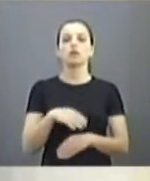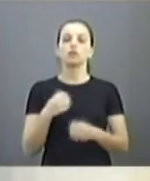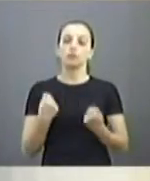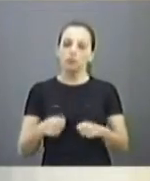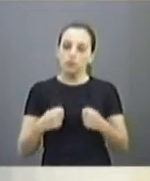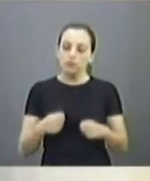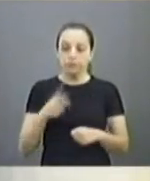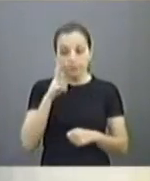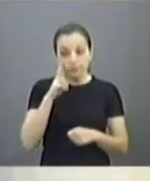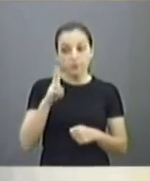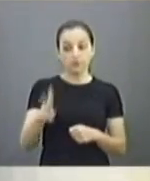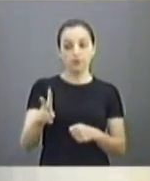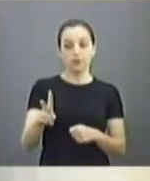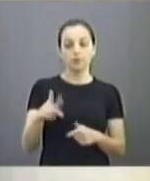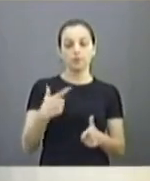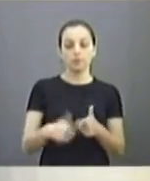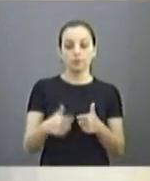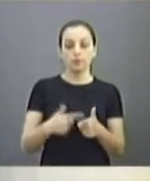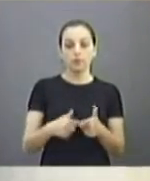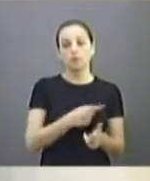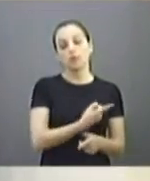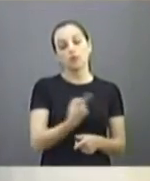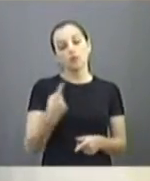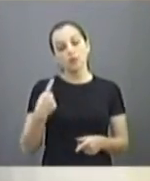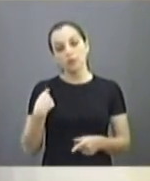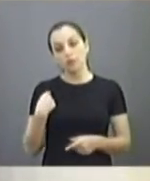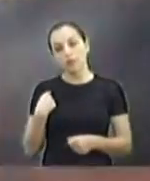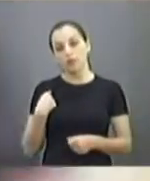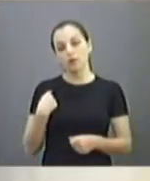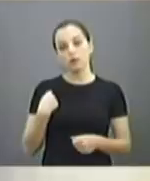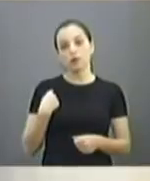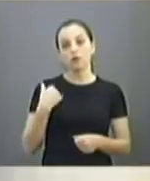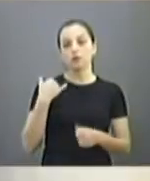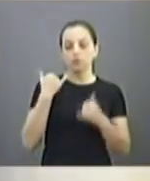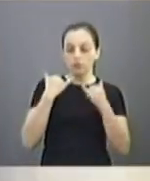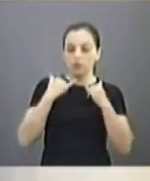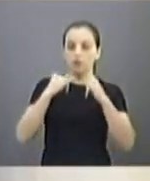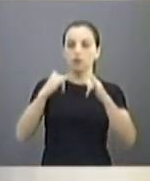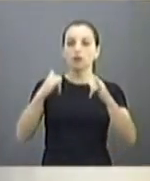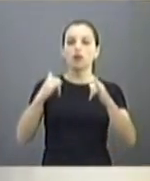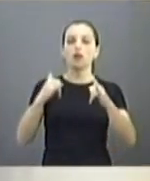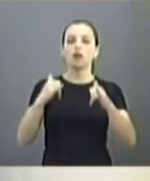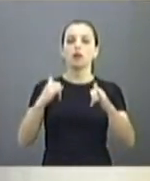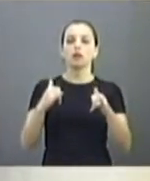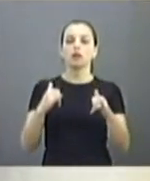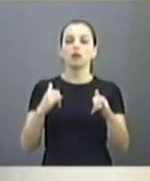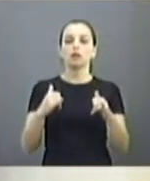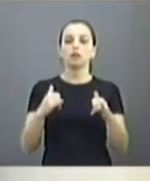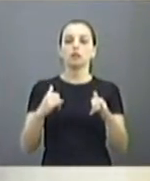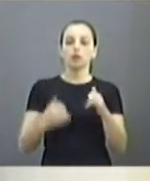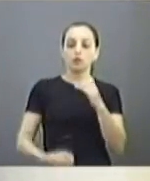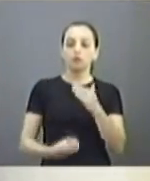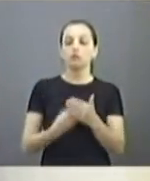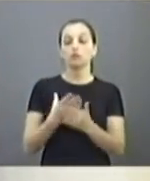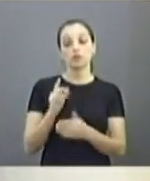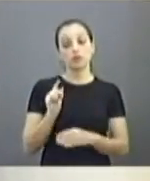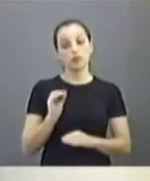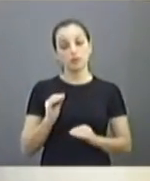que se atentar. São problemas que nós já havíamos dito aqui que eles iriam ocorrer,